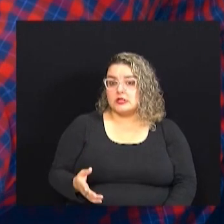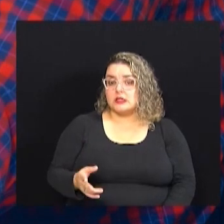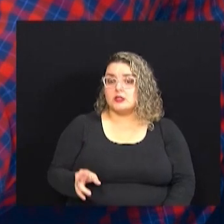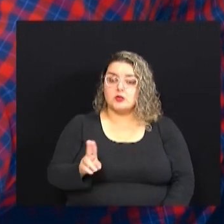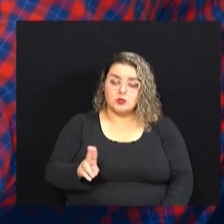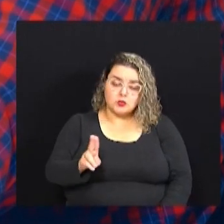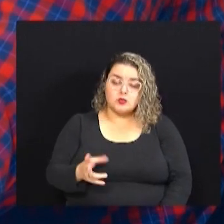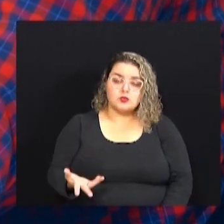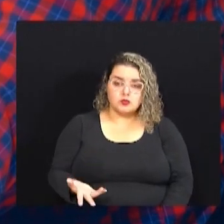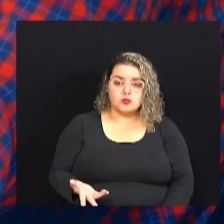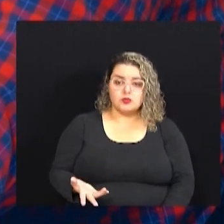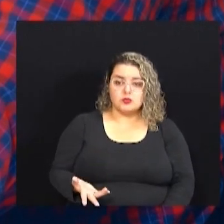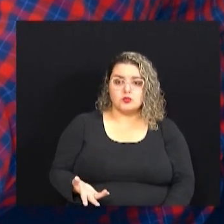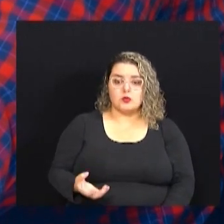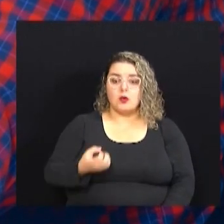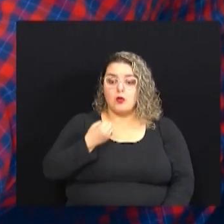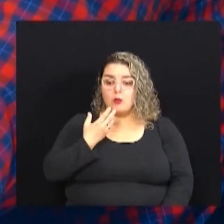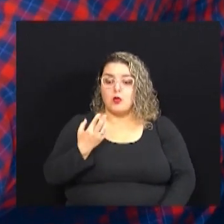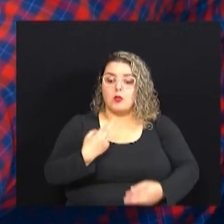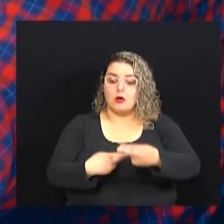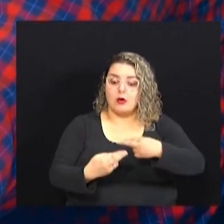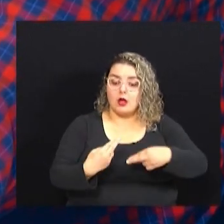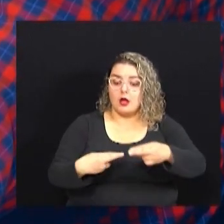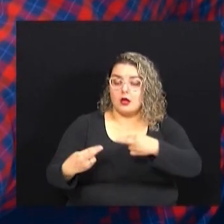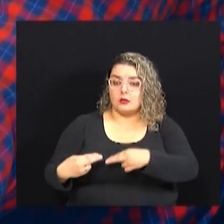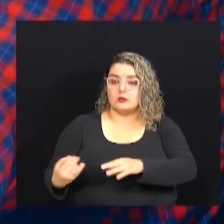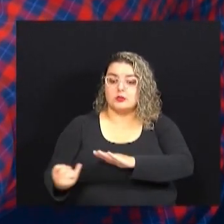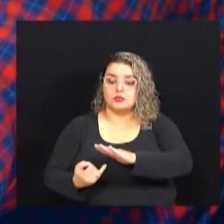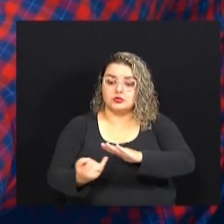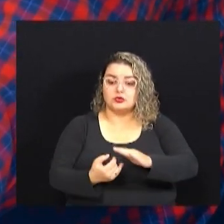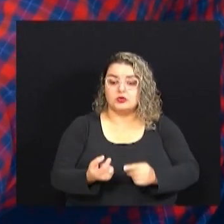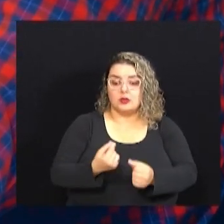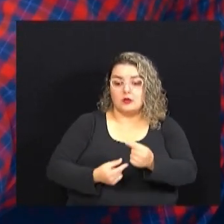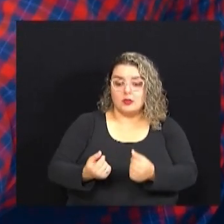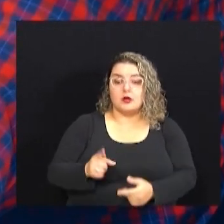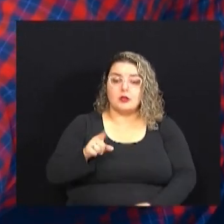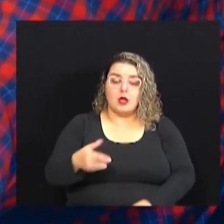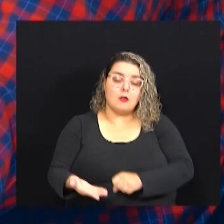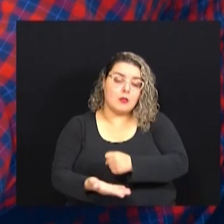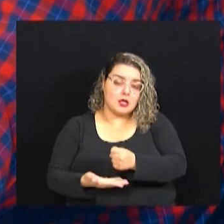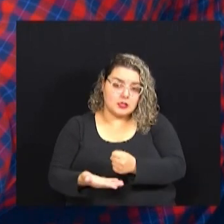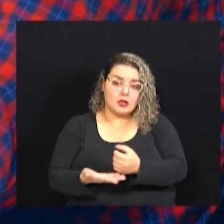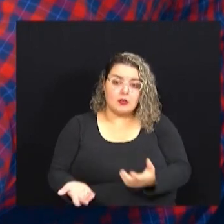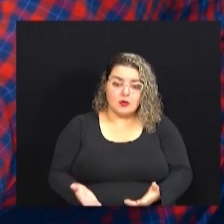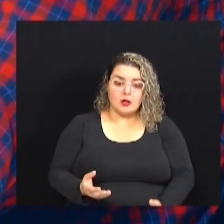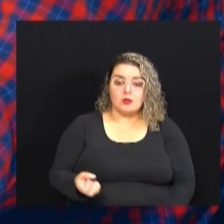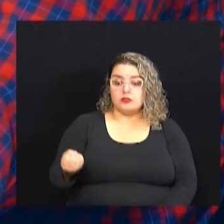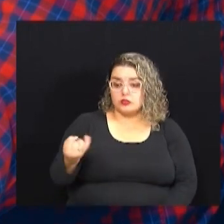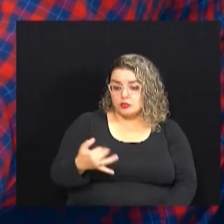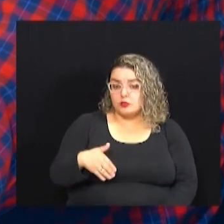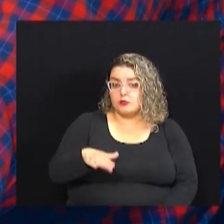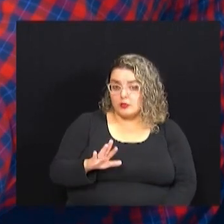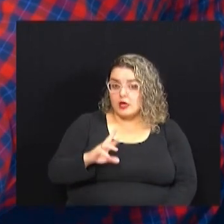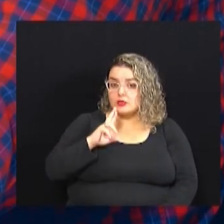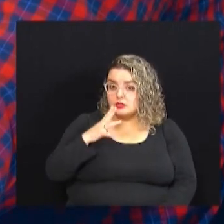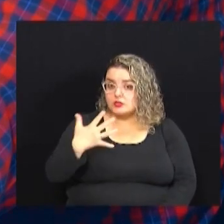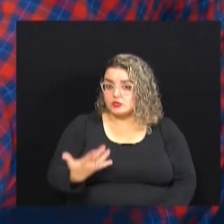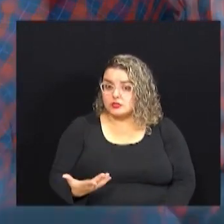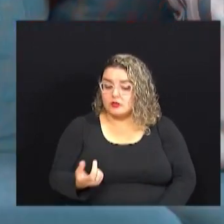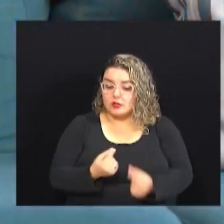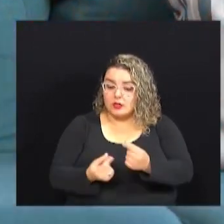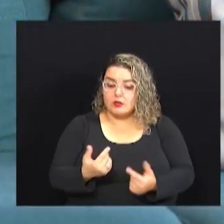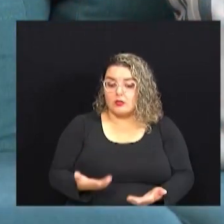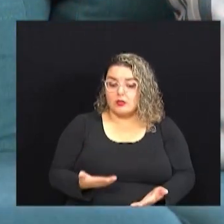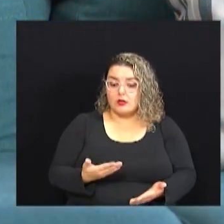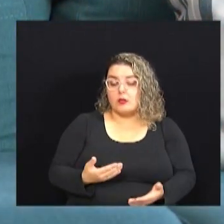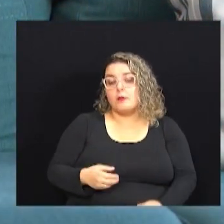você usufrua, né? Tem um bom relacionamento com a instituição financeira, que é basicamente quanto mais soluções financeiras você